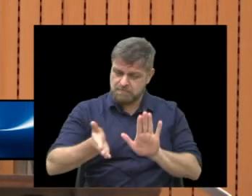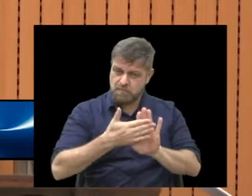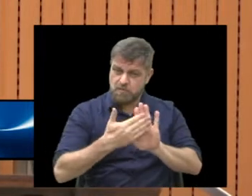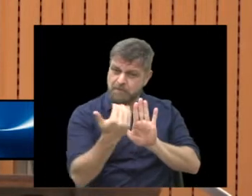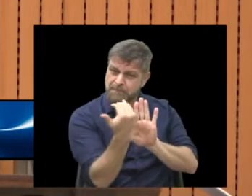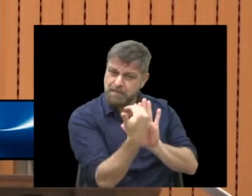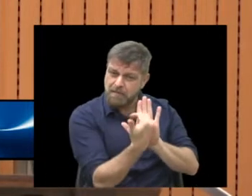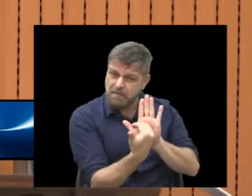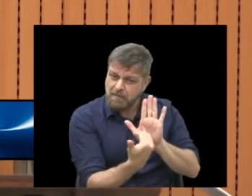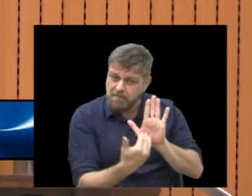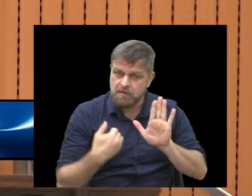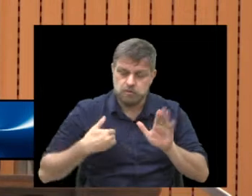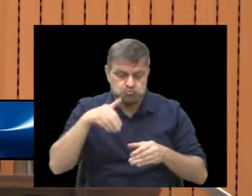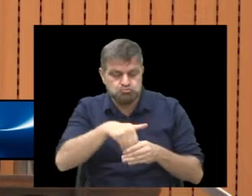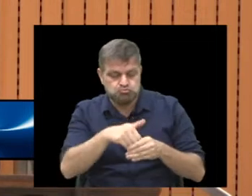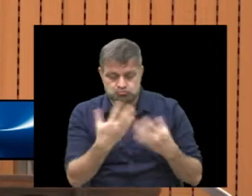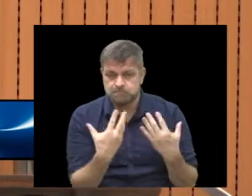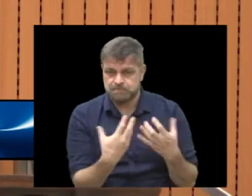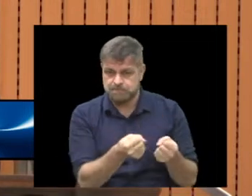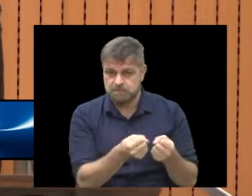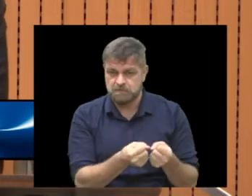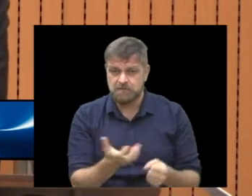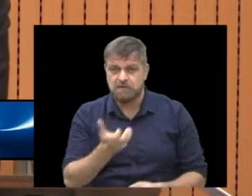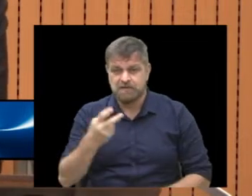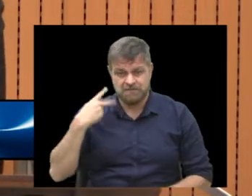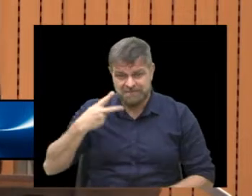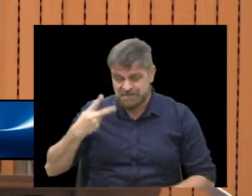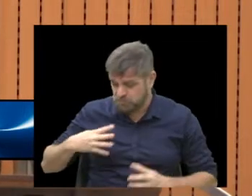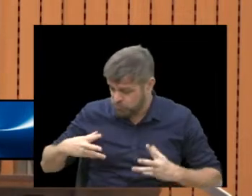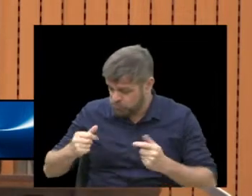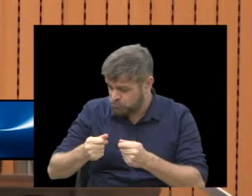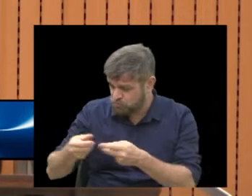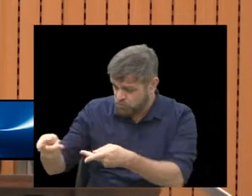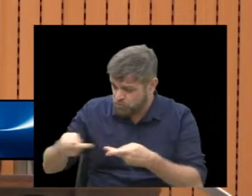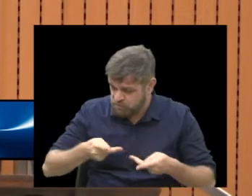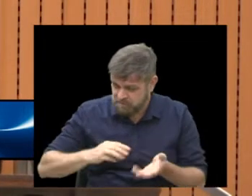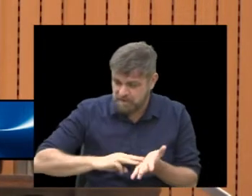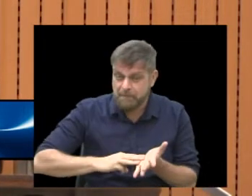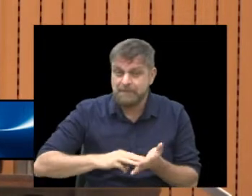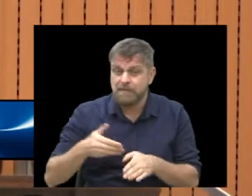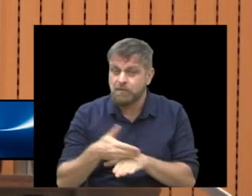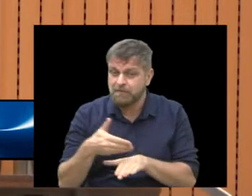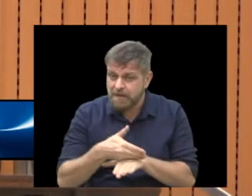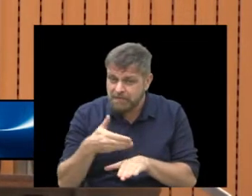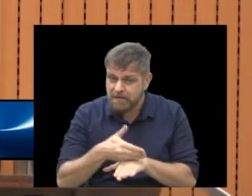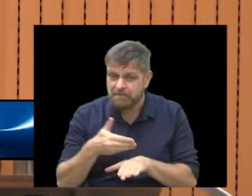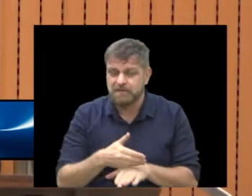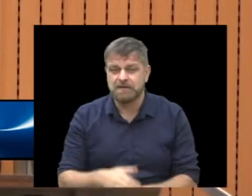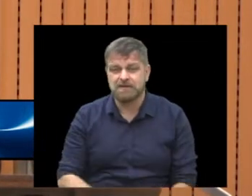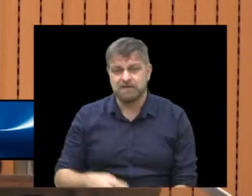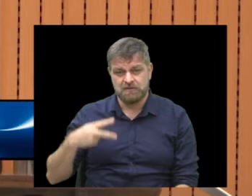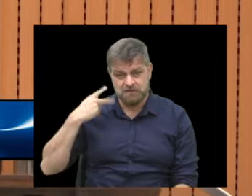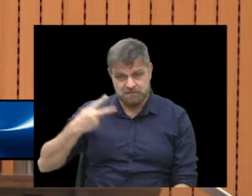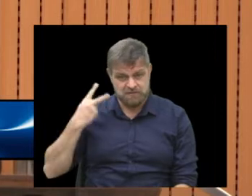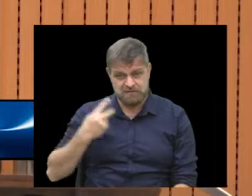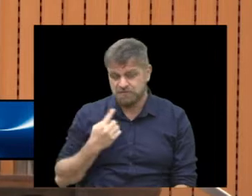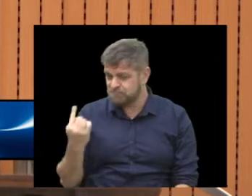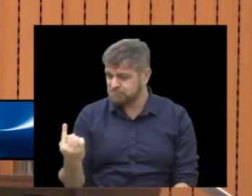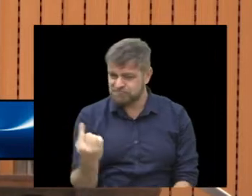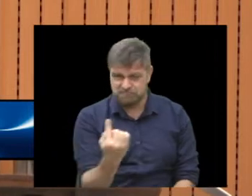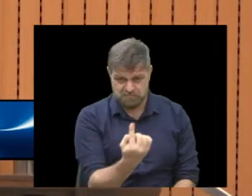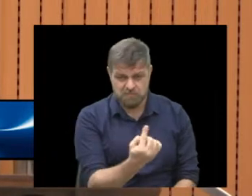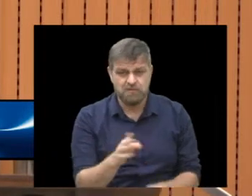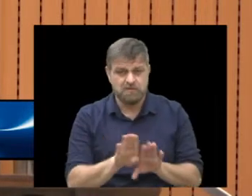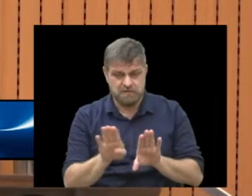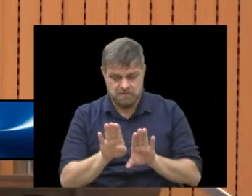trabalho amplo e já quero aqui convidar, então, os vereadores que são membros da Comissão de Saúde e também os outros vereadores dessa